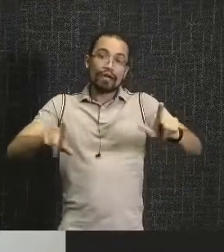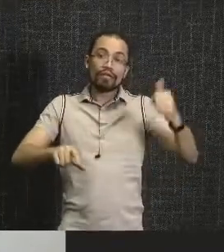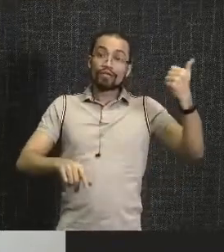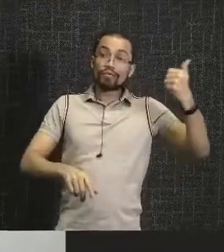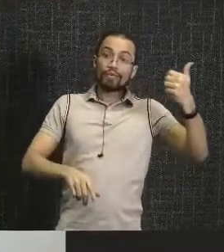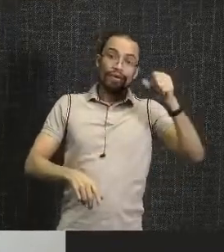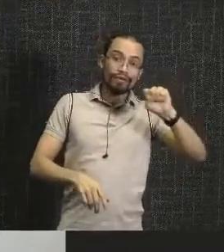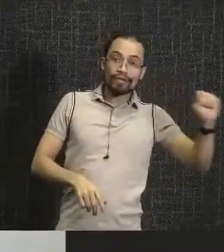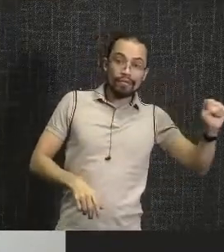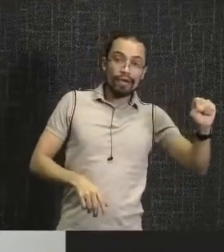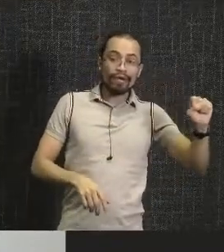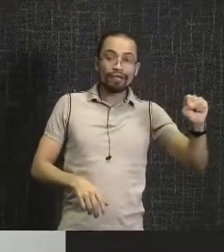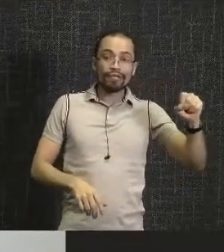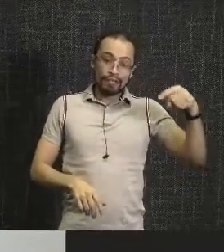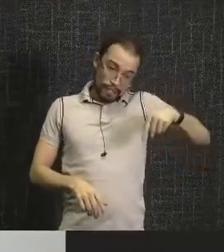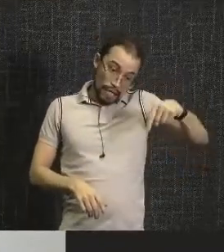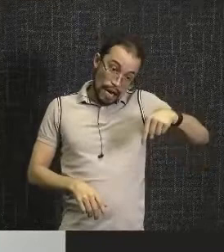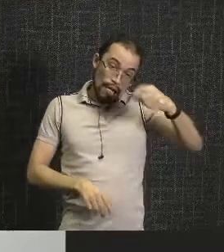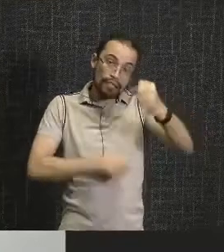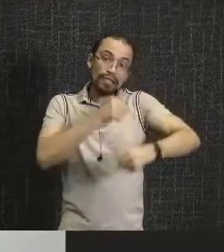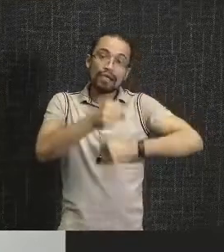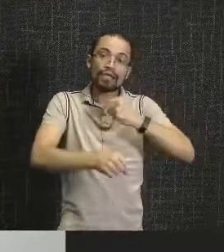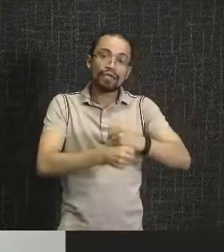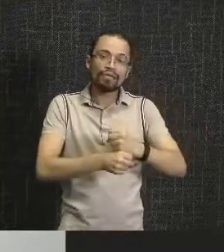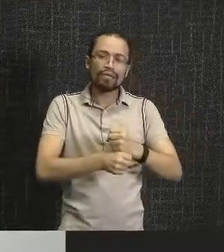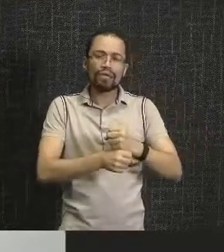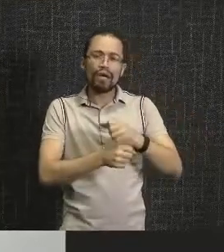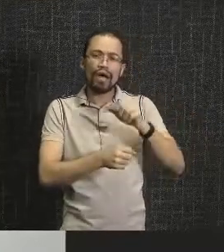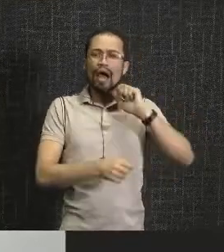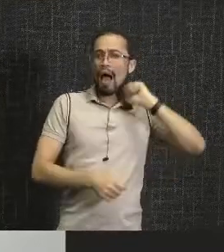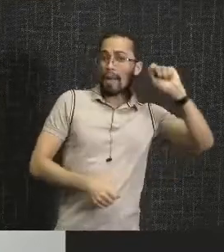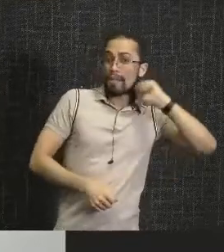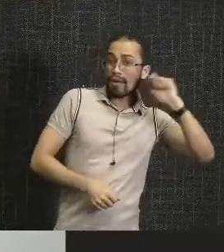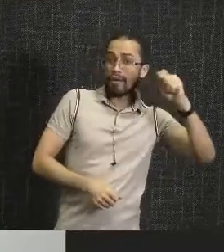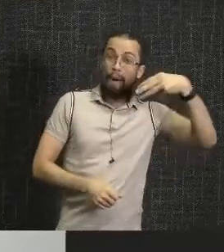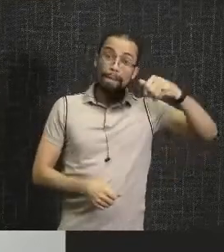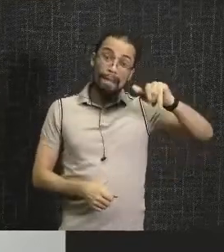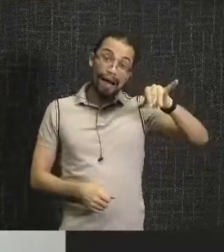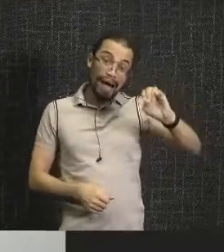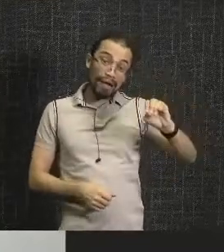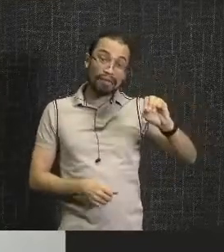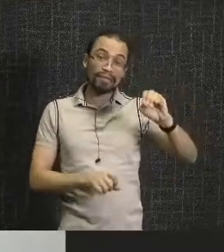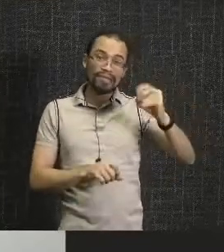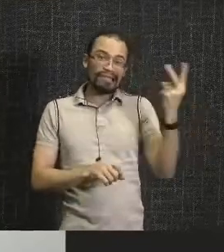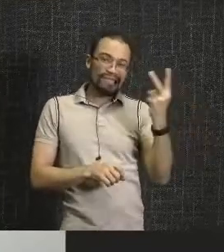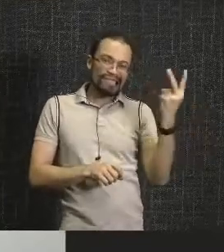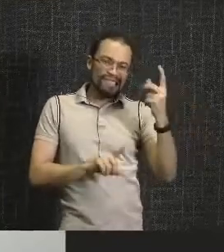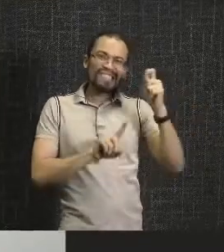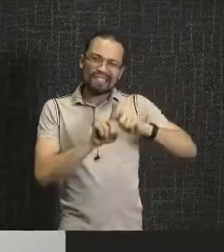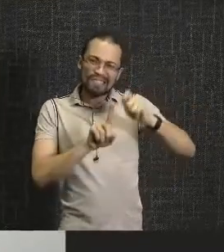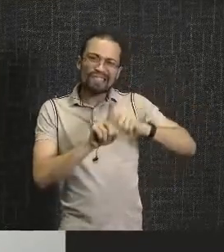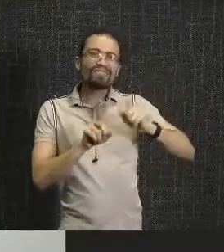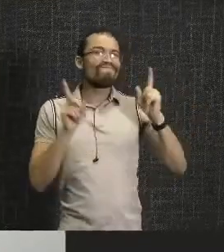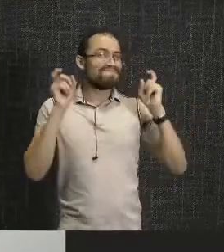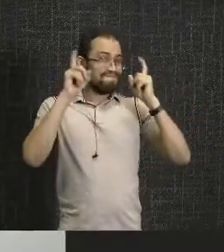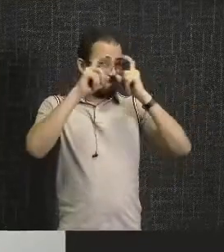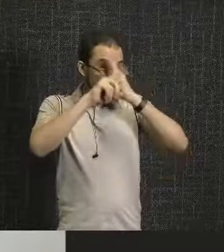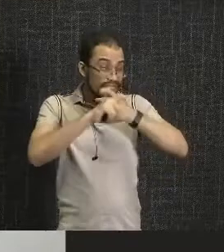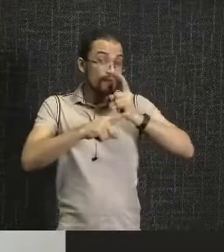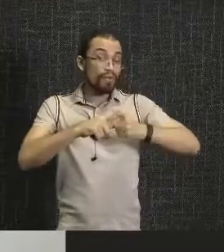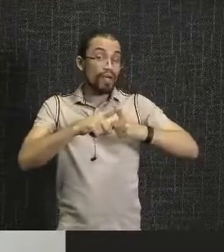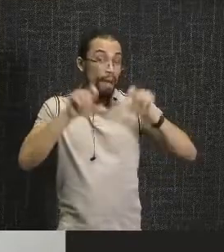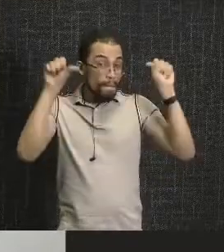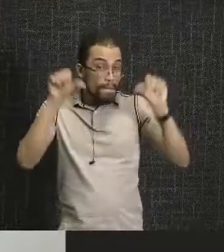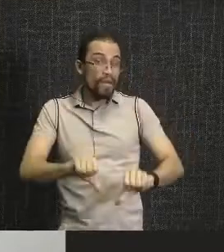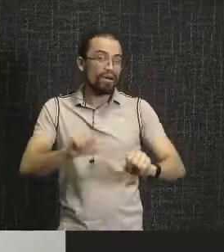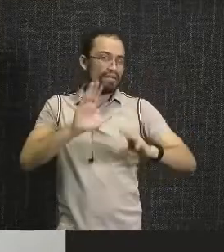primeiro semestre desse ano, desculpa, abril, maio, foram meses muito difíceis, ali onde foi o pico de pandemia e onde a gente teve